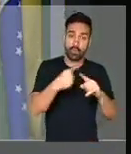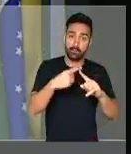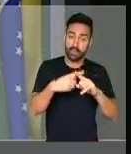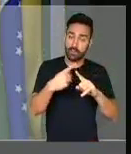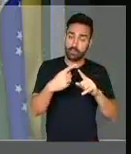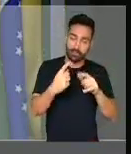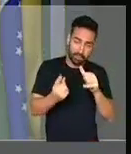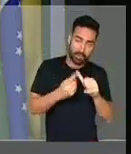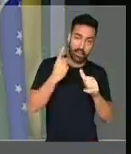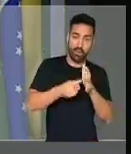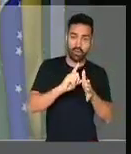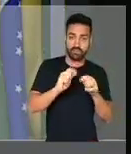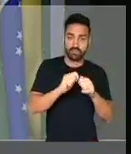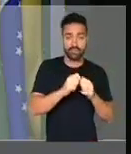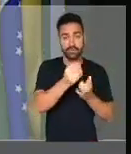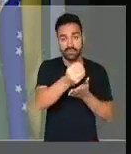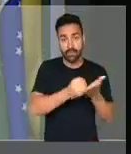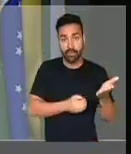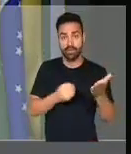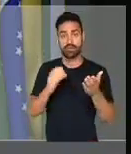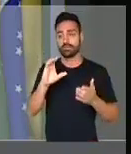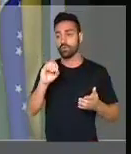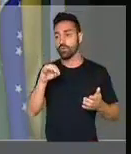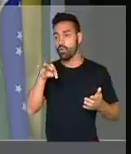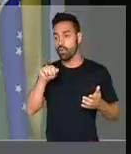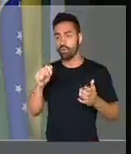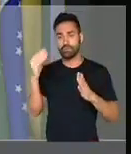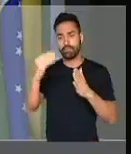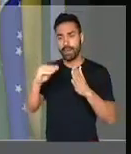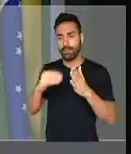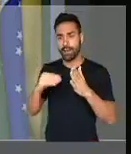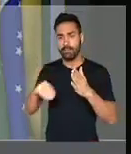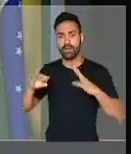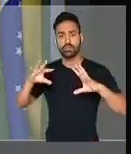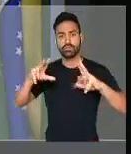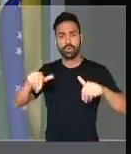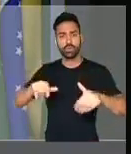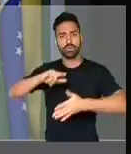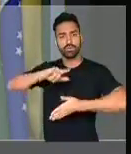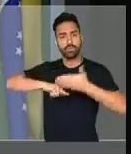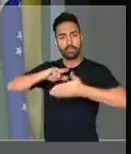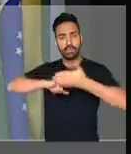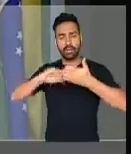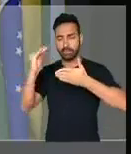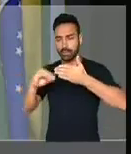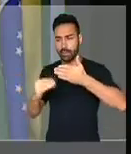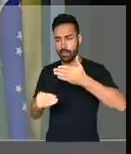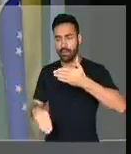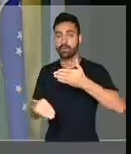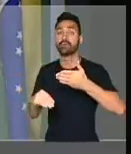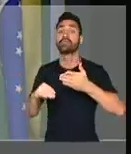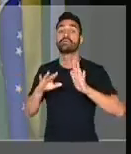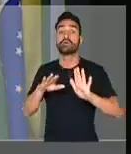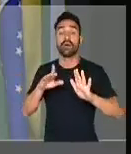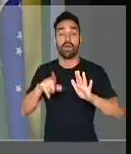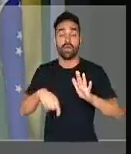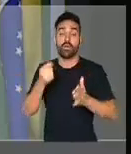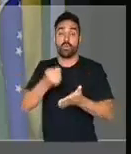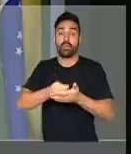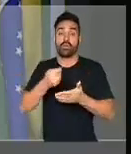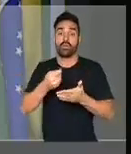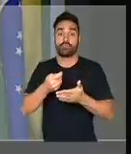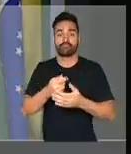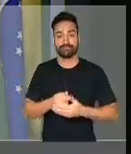orçamento, né? Que haja a prestação de conta, todos aqueles anexos que são extensos, que são publicizados.